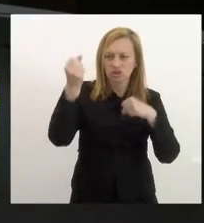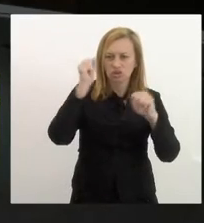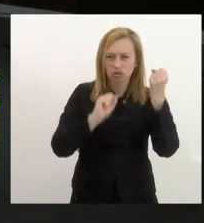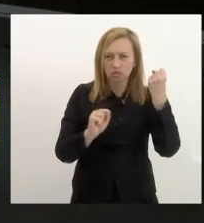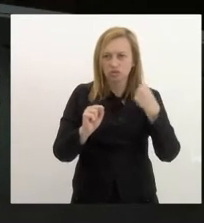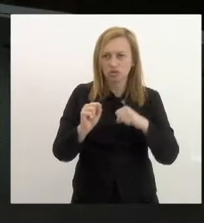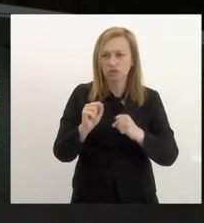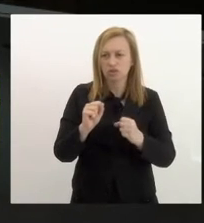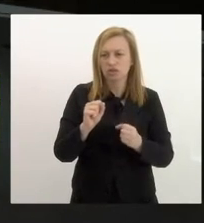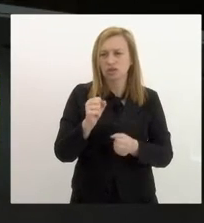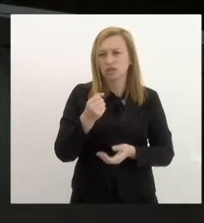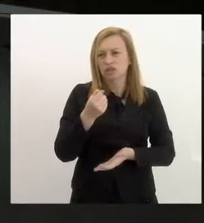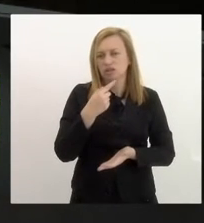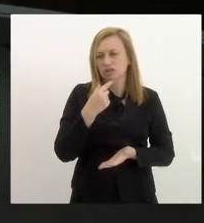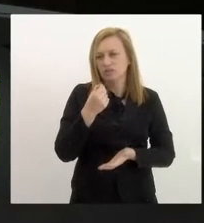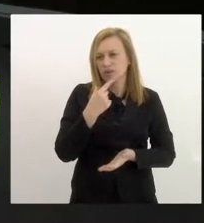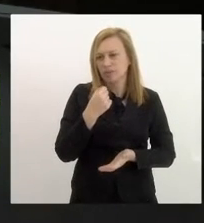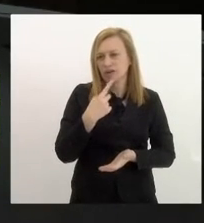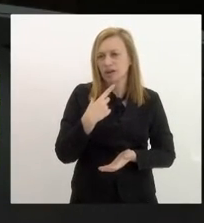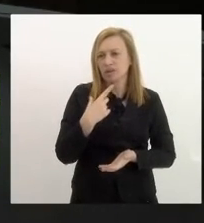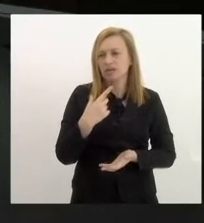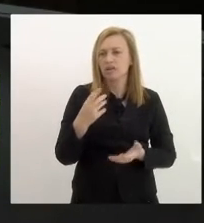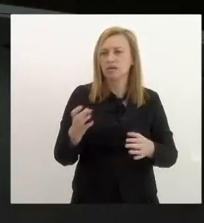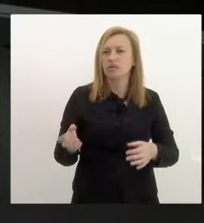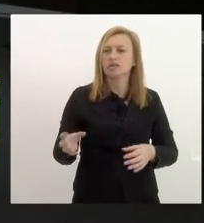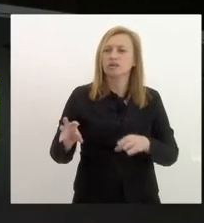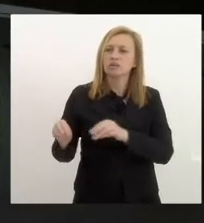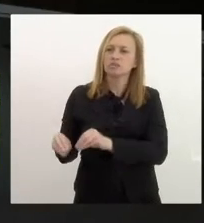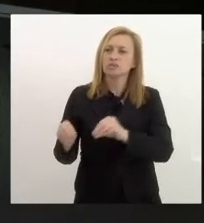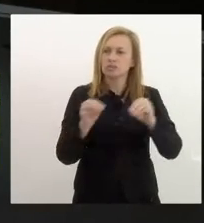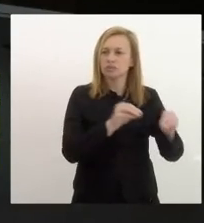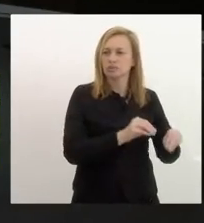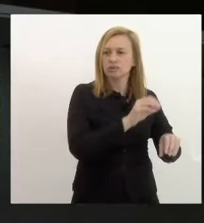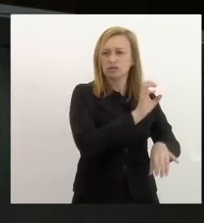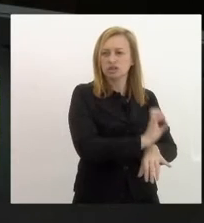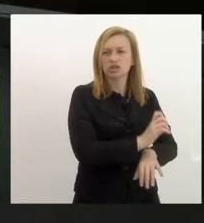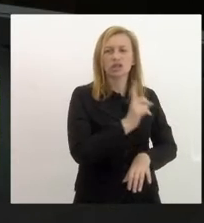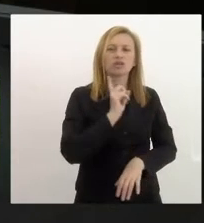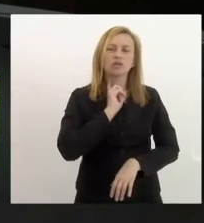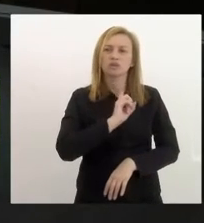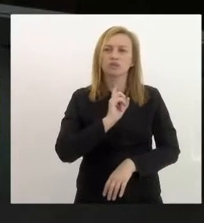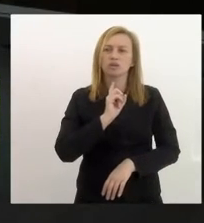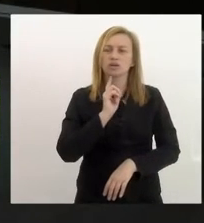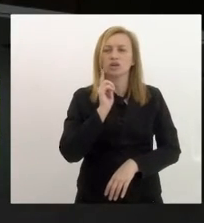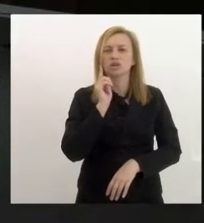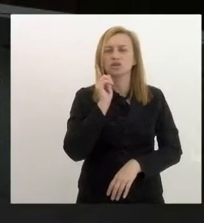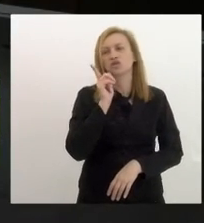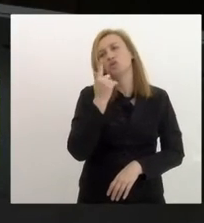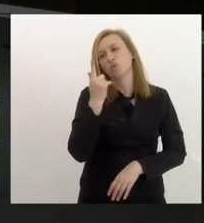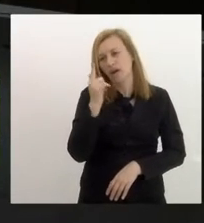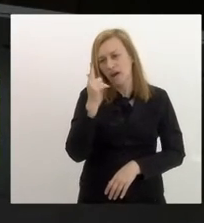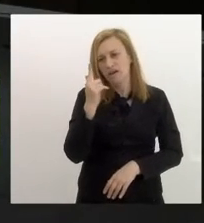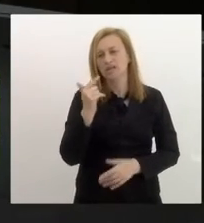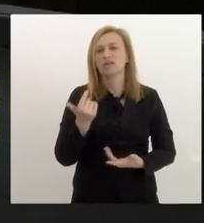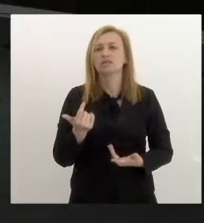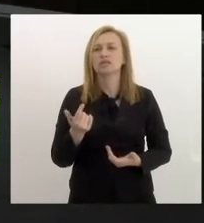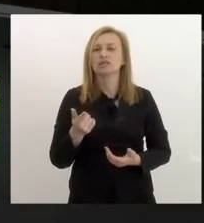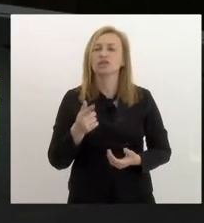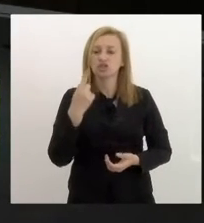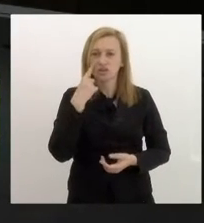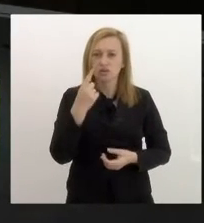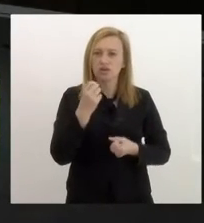o Estado de Goiás tão como também não tem exigência na lei só os vinte por cento a gente